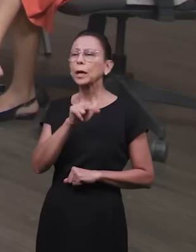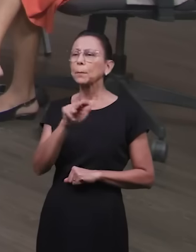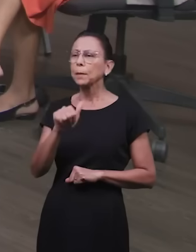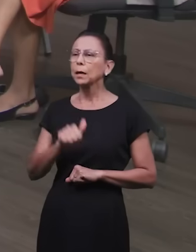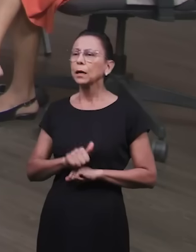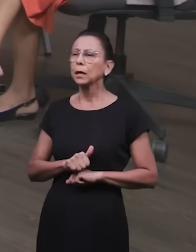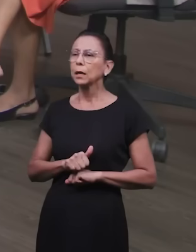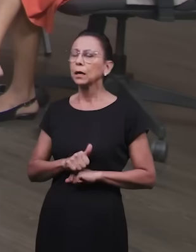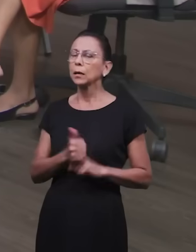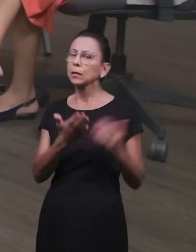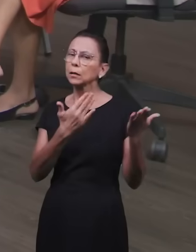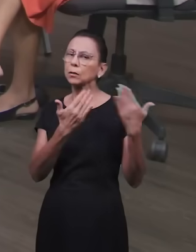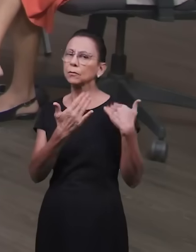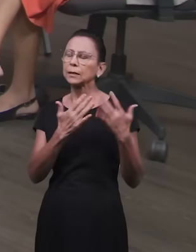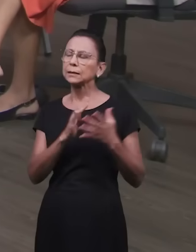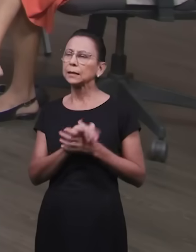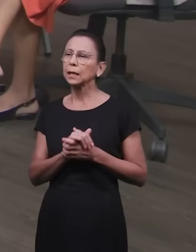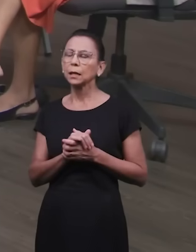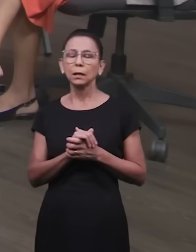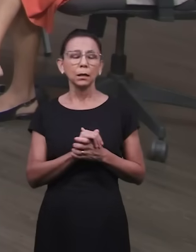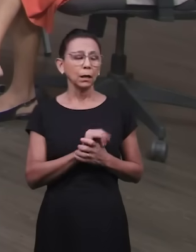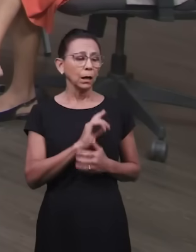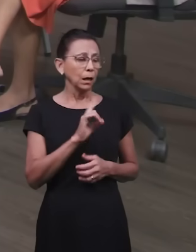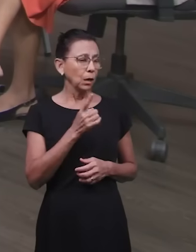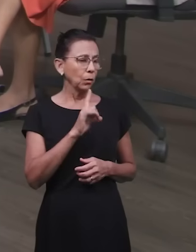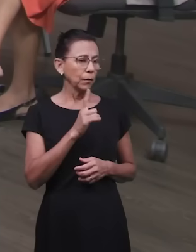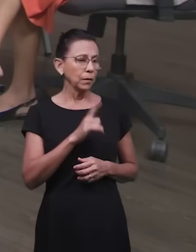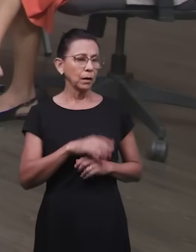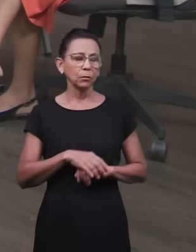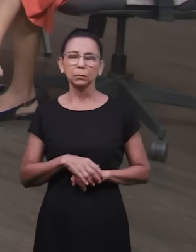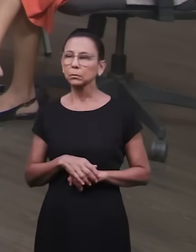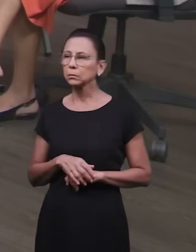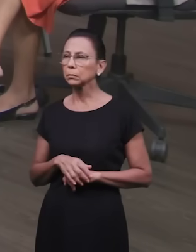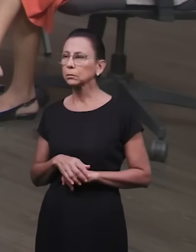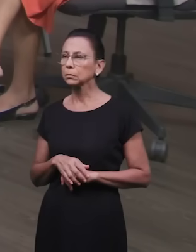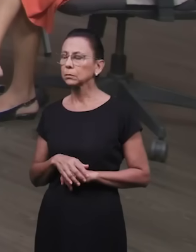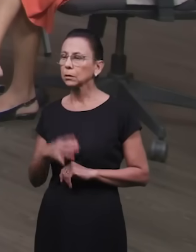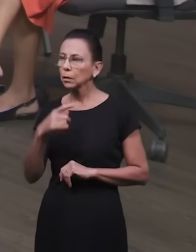Não. Então vai lá e pede perdão para ela. Não,